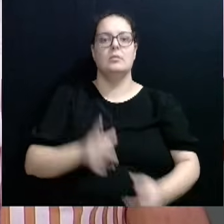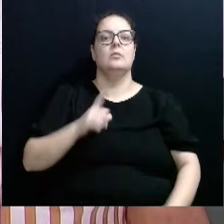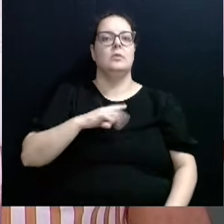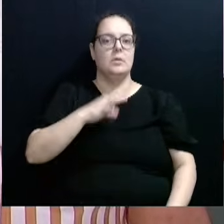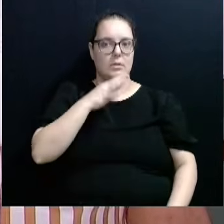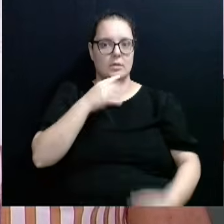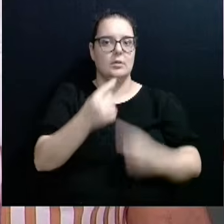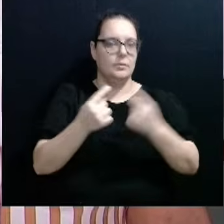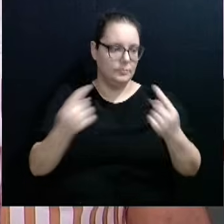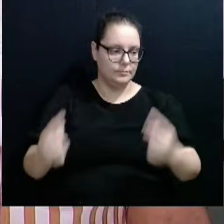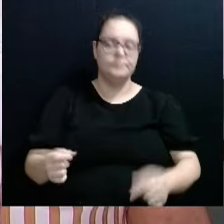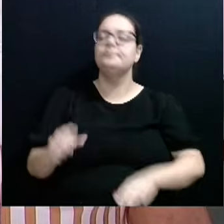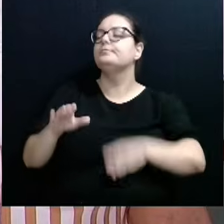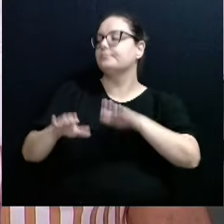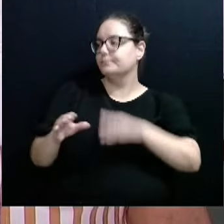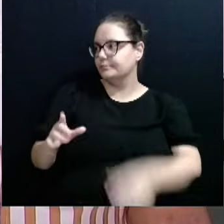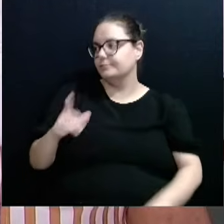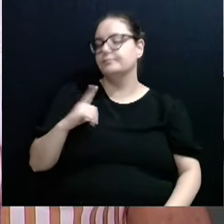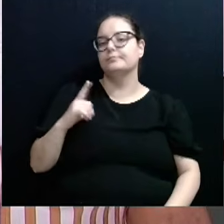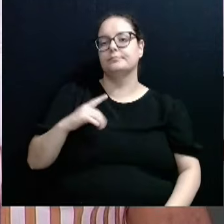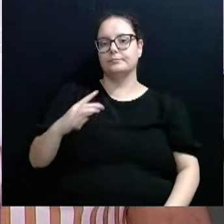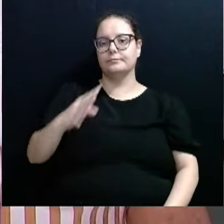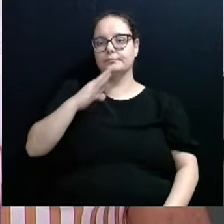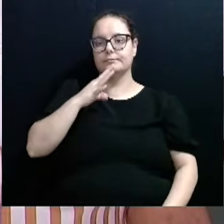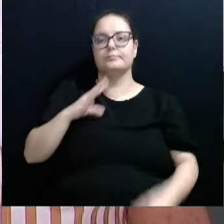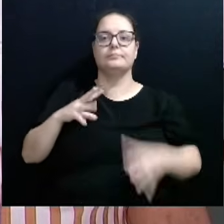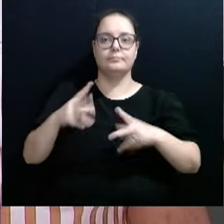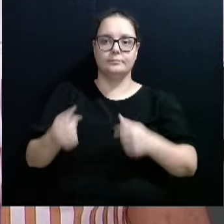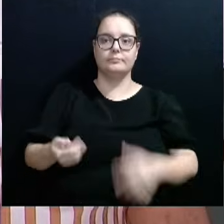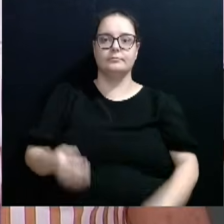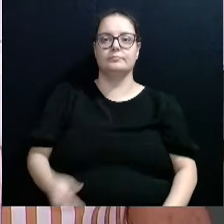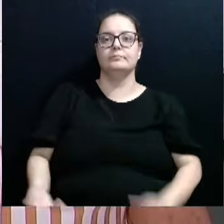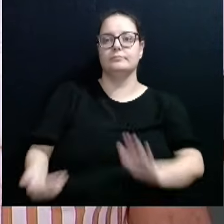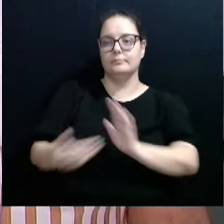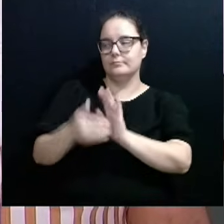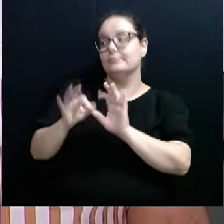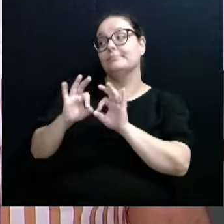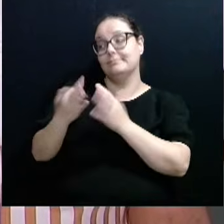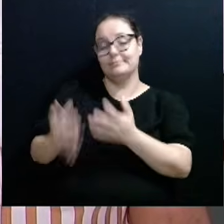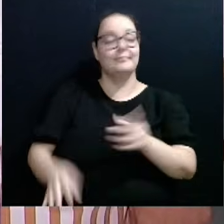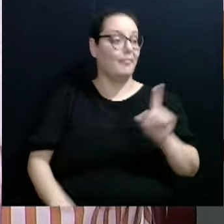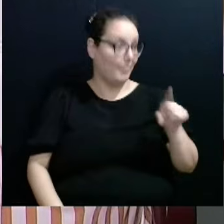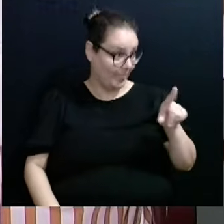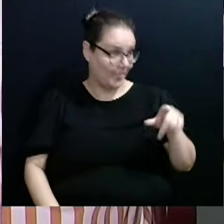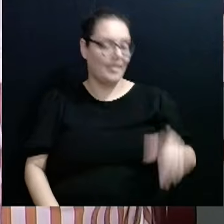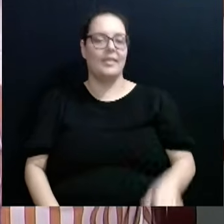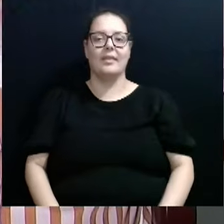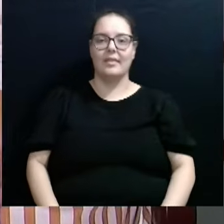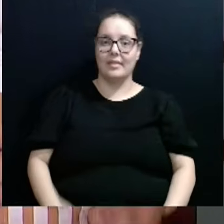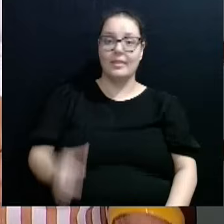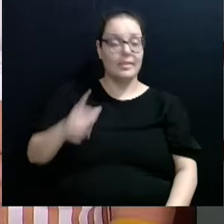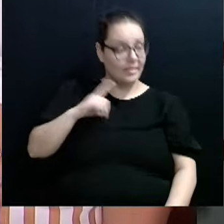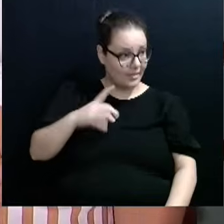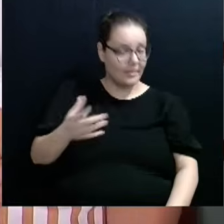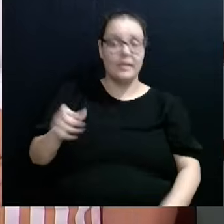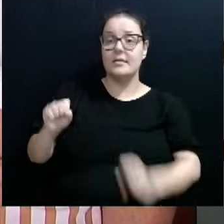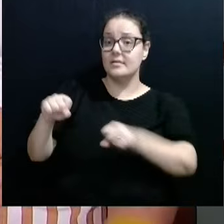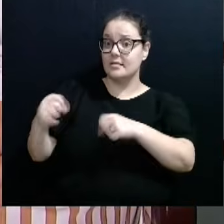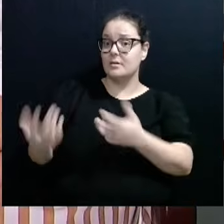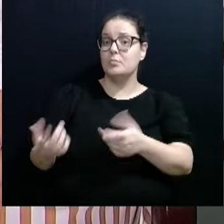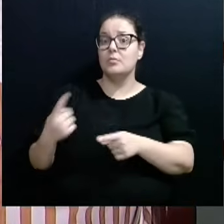Às vezes eu tenho que conhecer tudo, às vezes até da família. Ah, é? A tem família, isso também? Porque às vezes